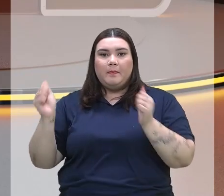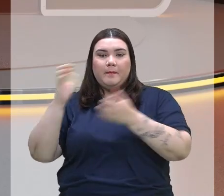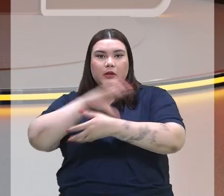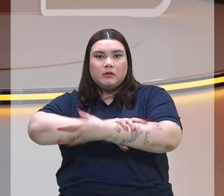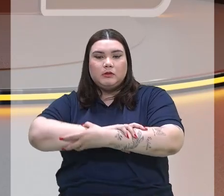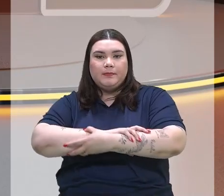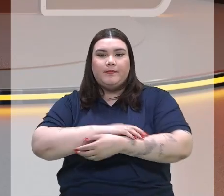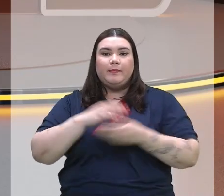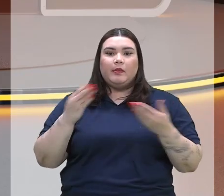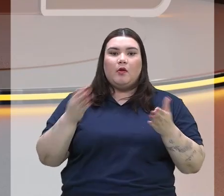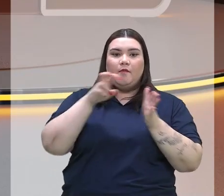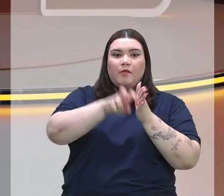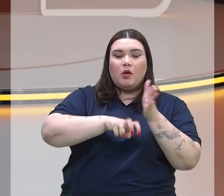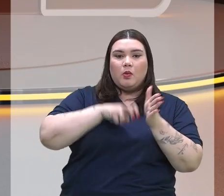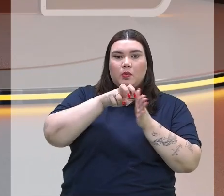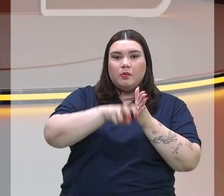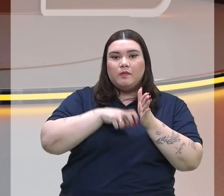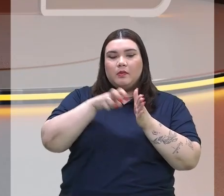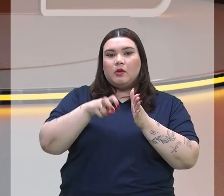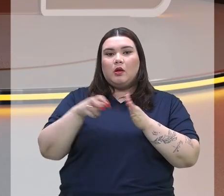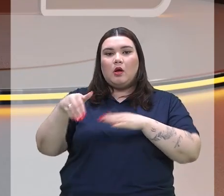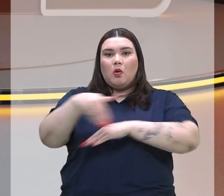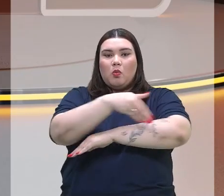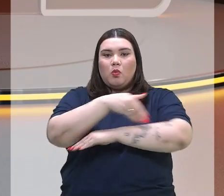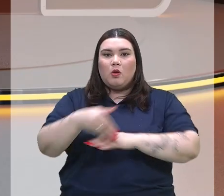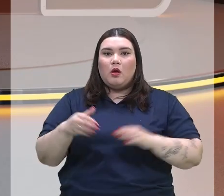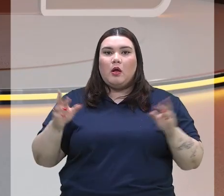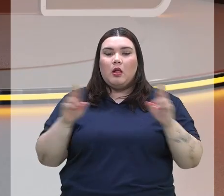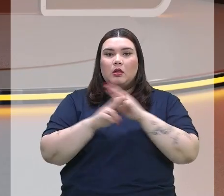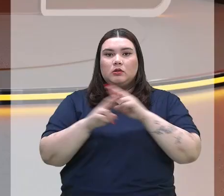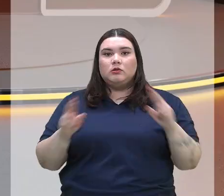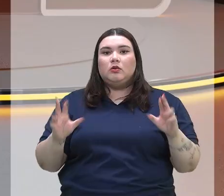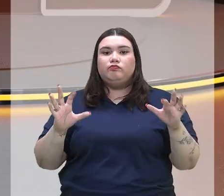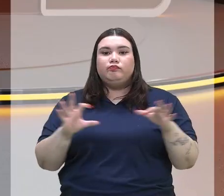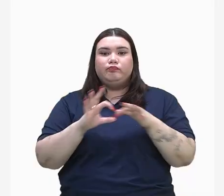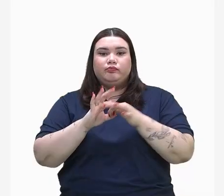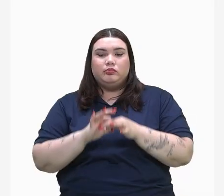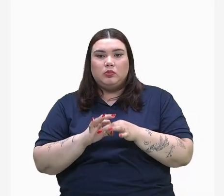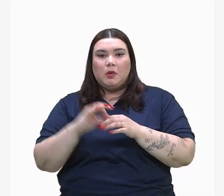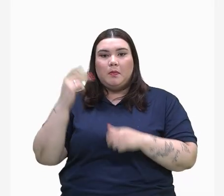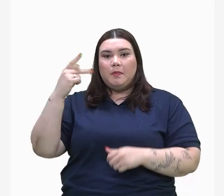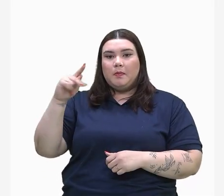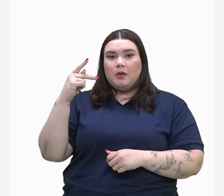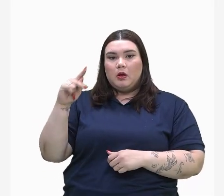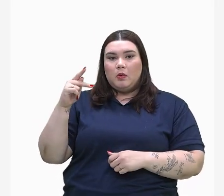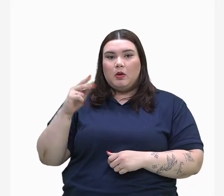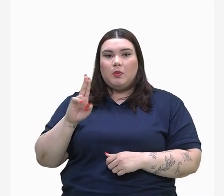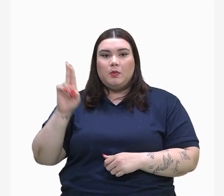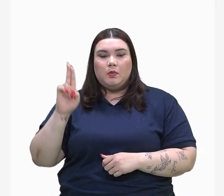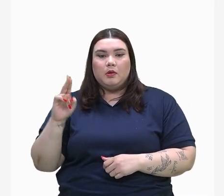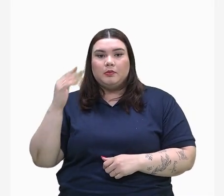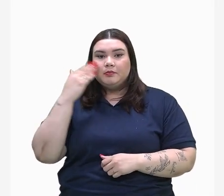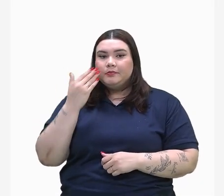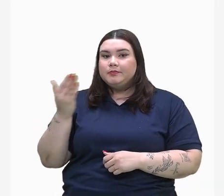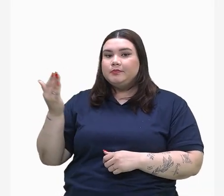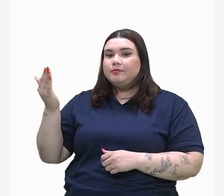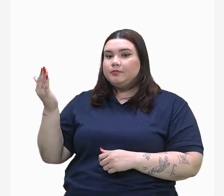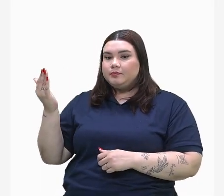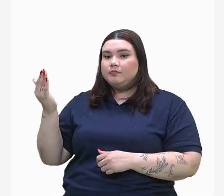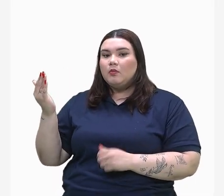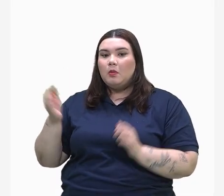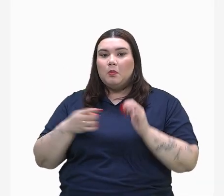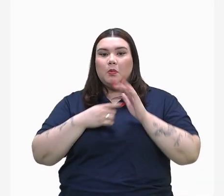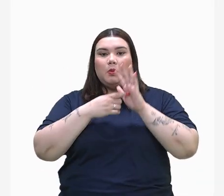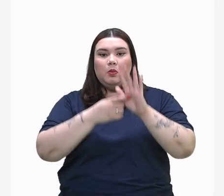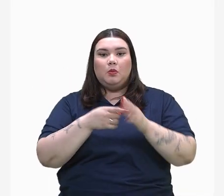essa ligação entre o Paraguai e o Uruguai. Neste mapa a gente pode observar melhor essa ligação aí que vai se